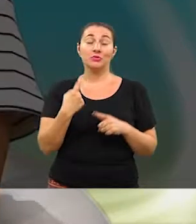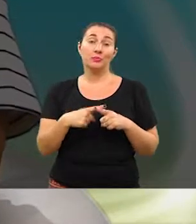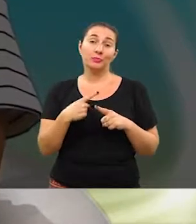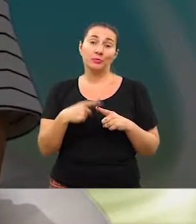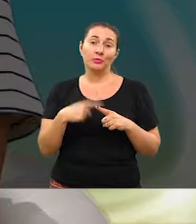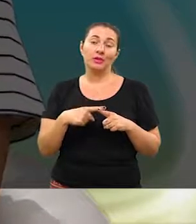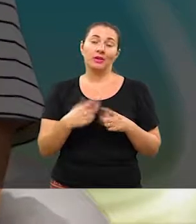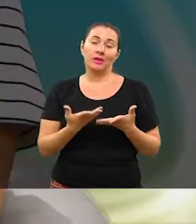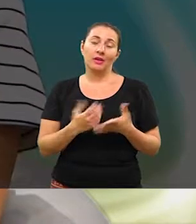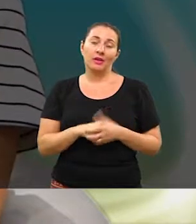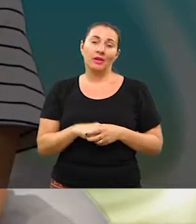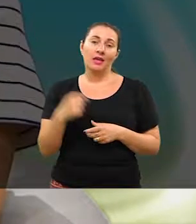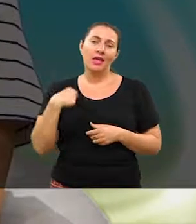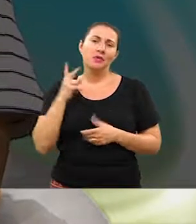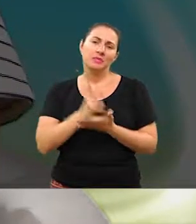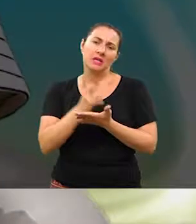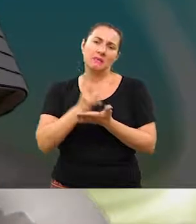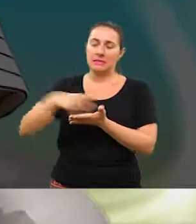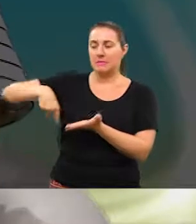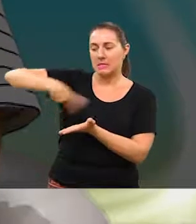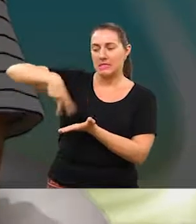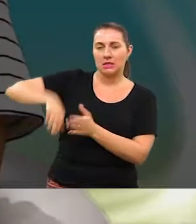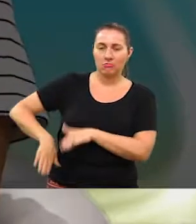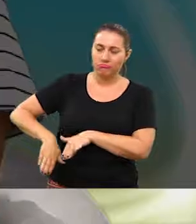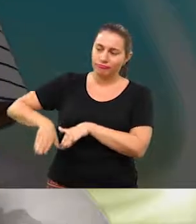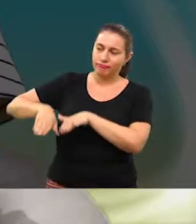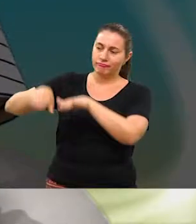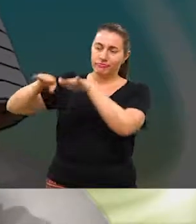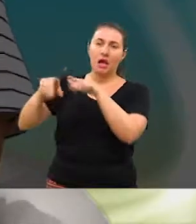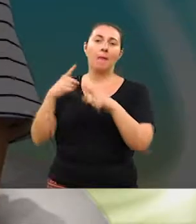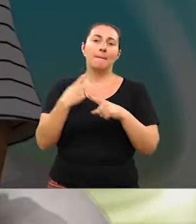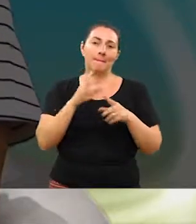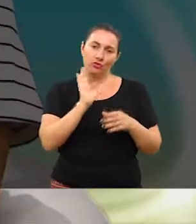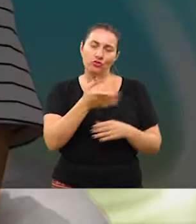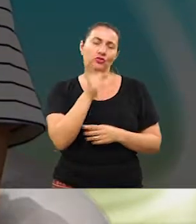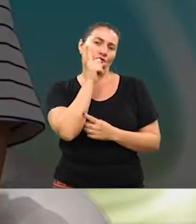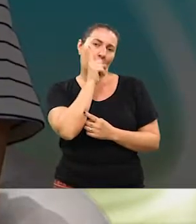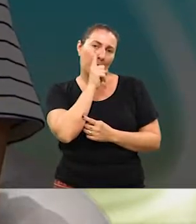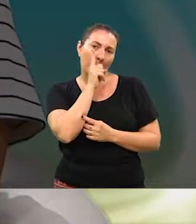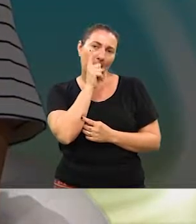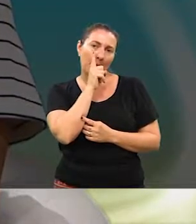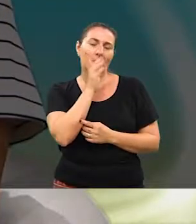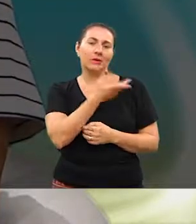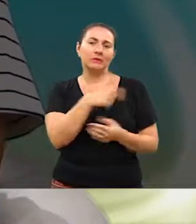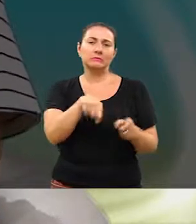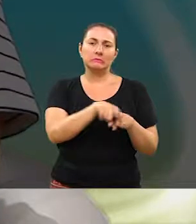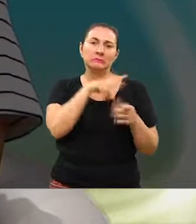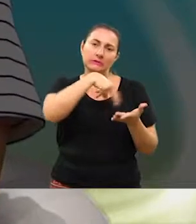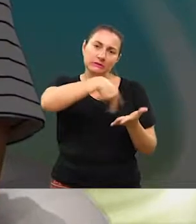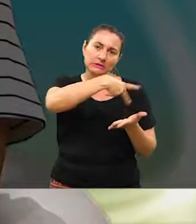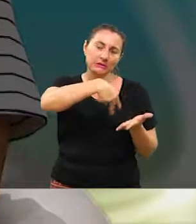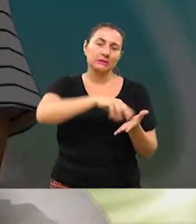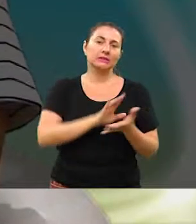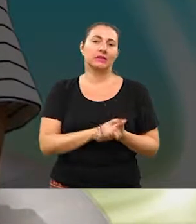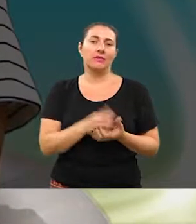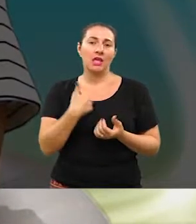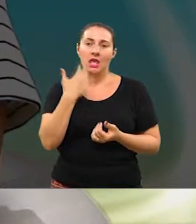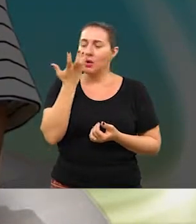Porque dançar, na verdade, sempre fez parte da minha vida, né? Não só da minha vida, mas também da minha mãe. Então, quando eu era muito pequenininha,